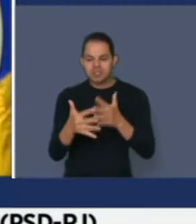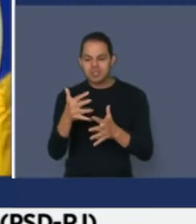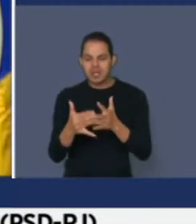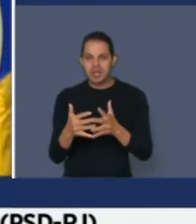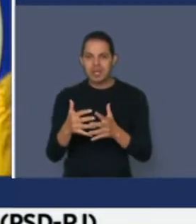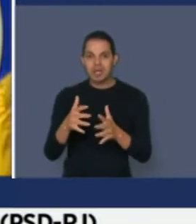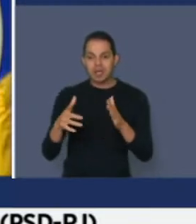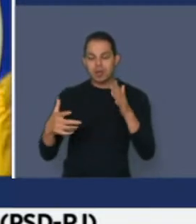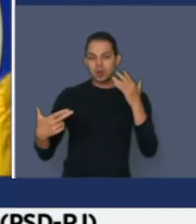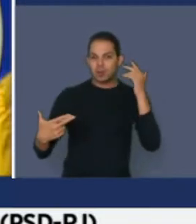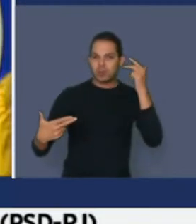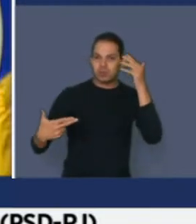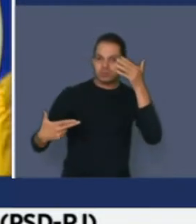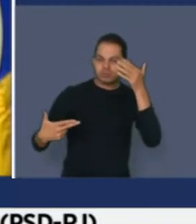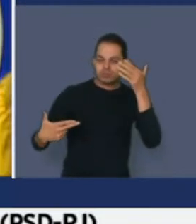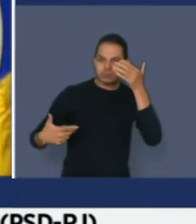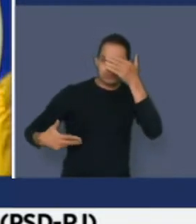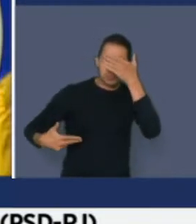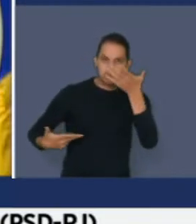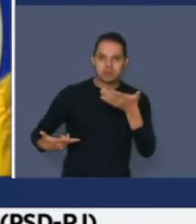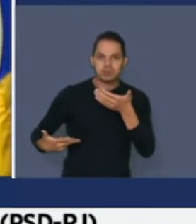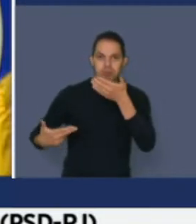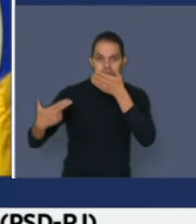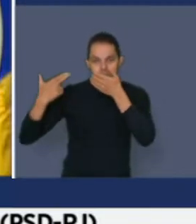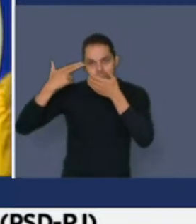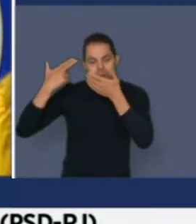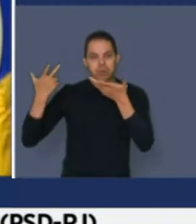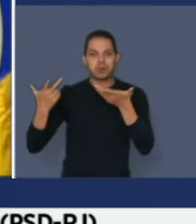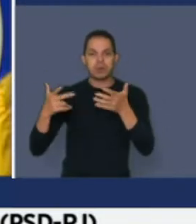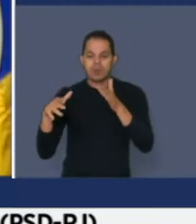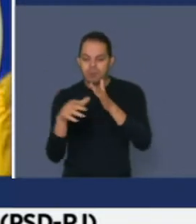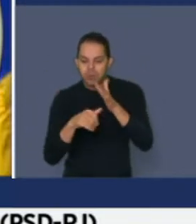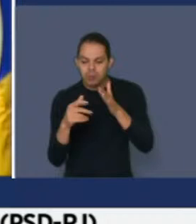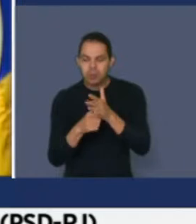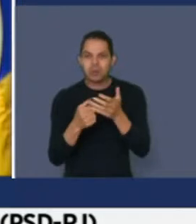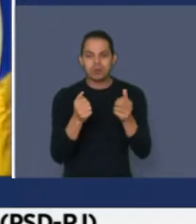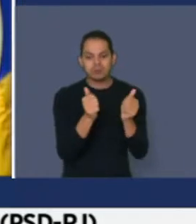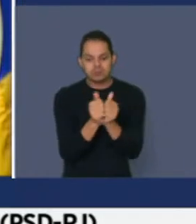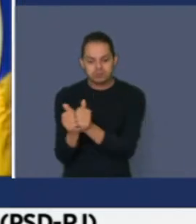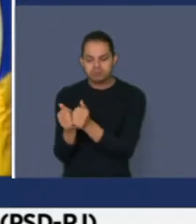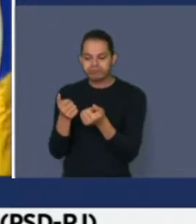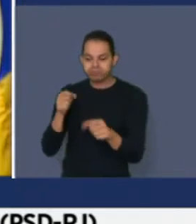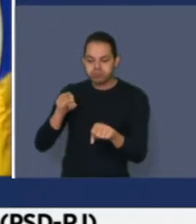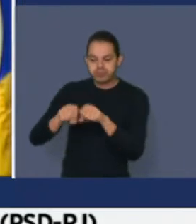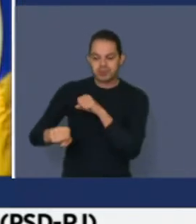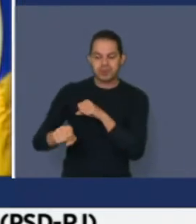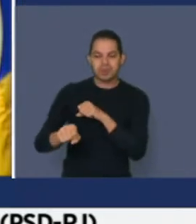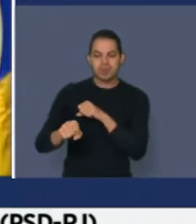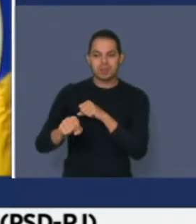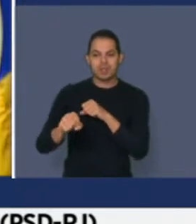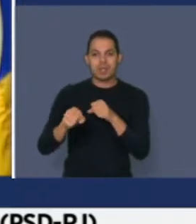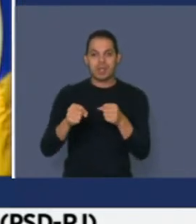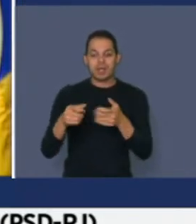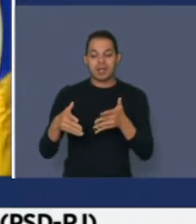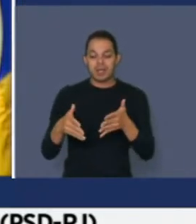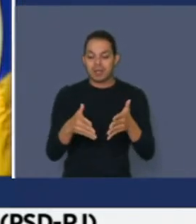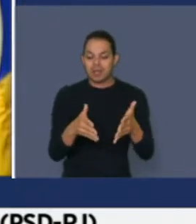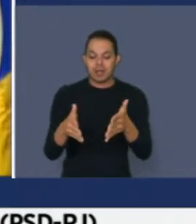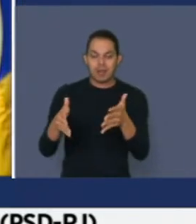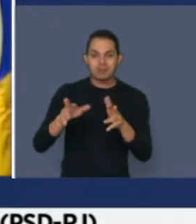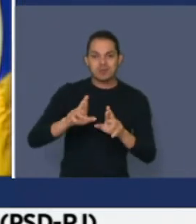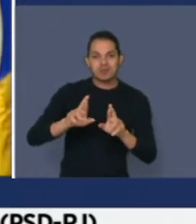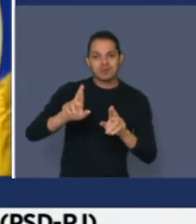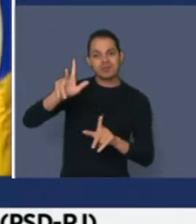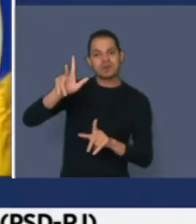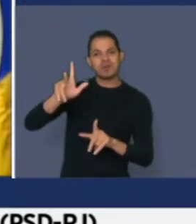direcionando a polícia em caminhos diversos daqueles que eram, de